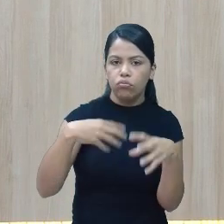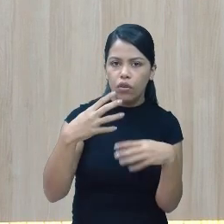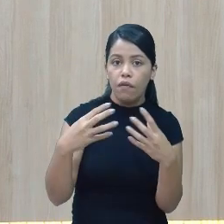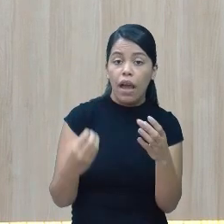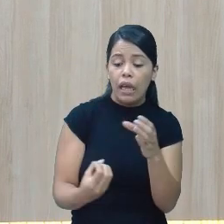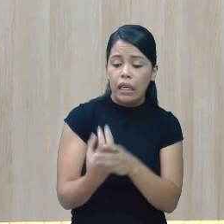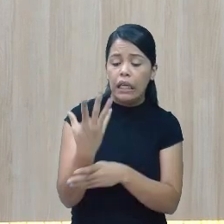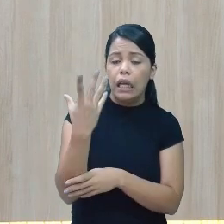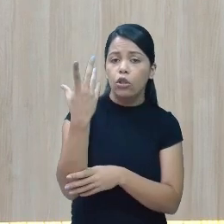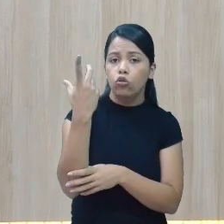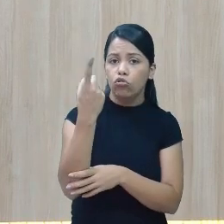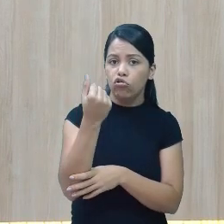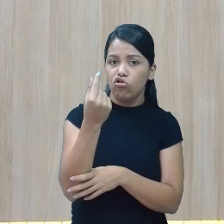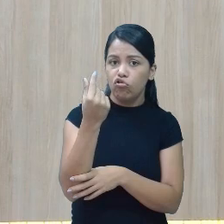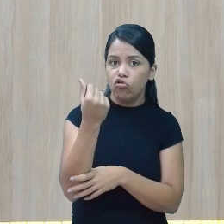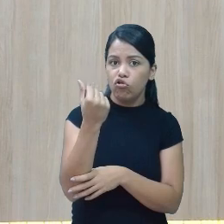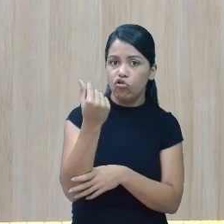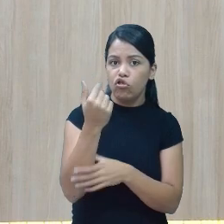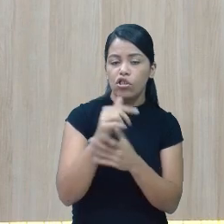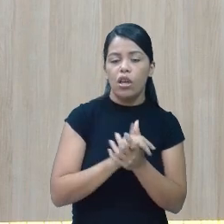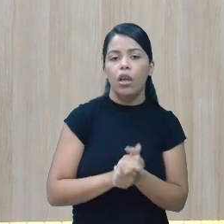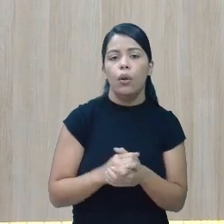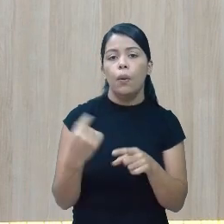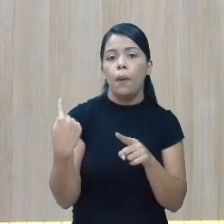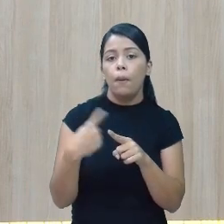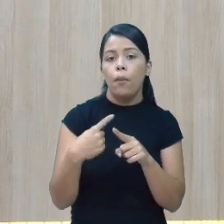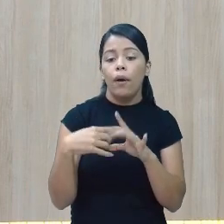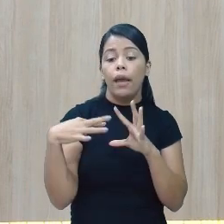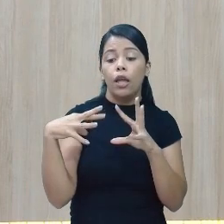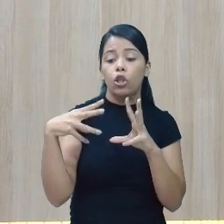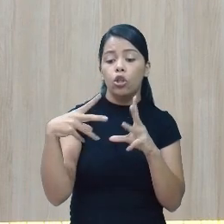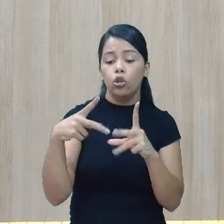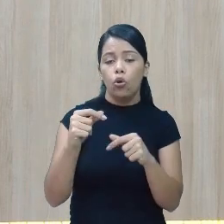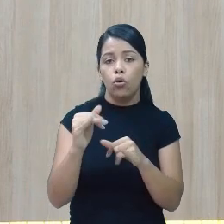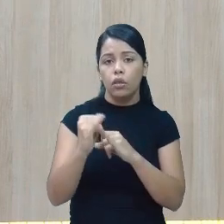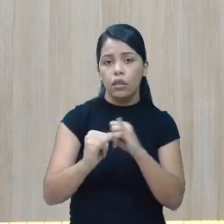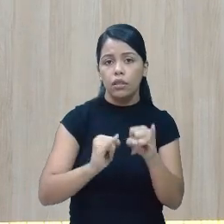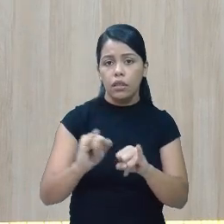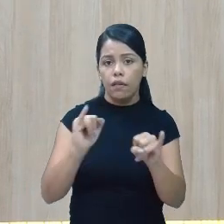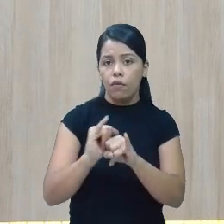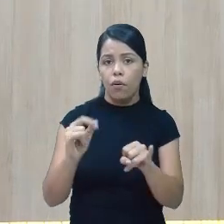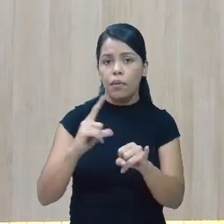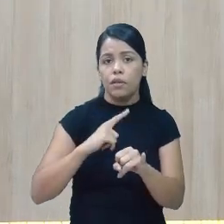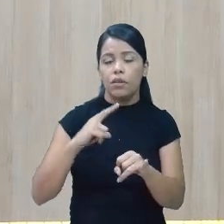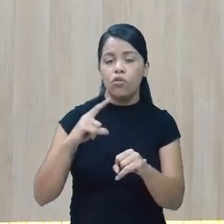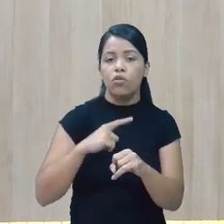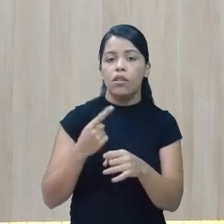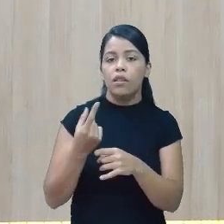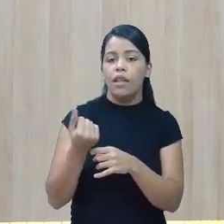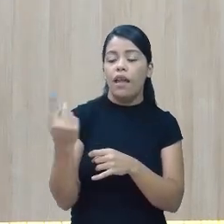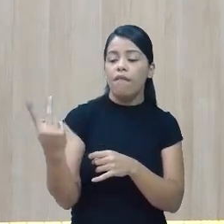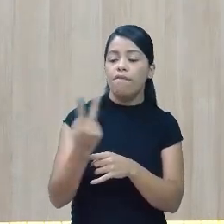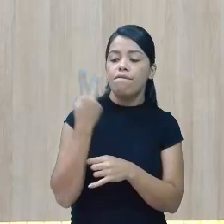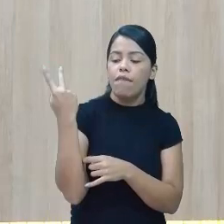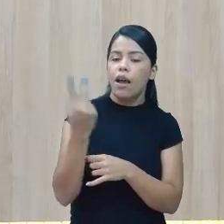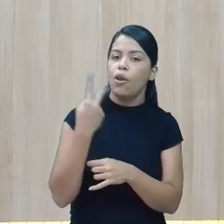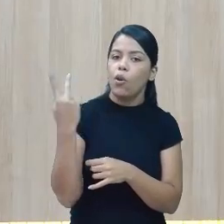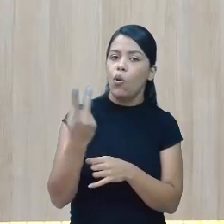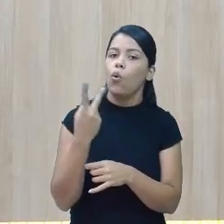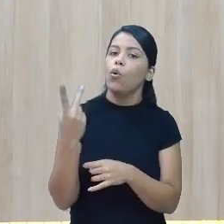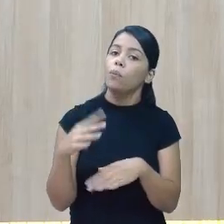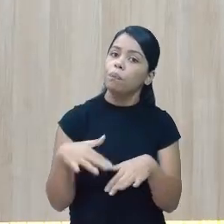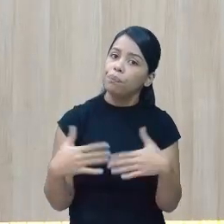vai ver na tela seguinte, que todas essas informações, elas passam a ter um valor muito grande, tanto é que hoje em